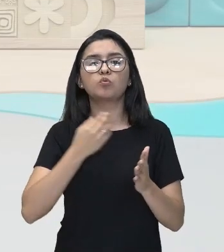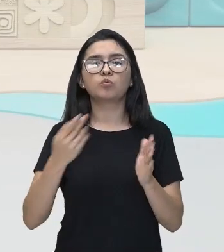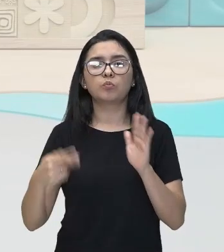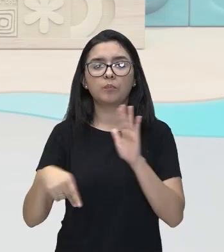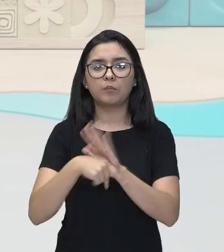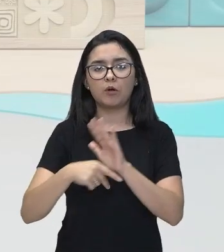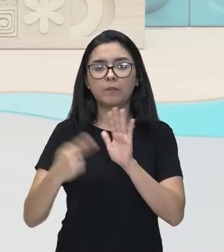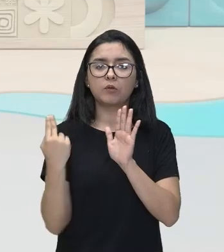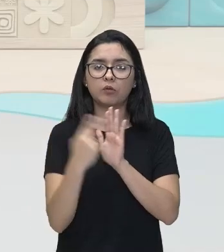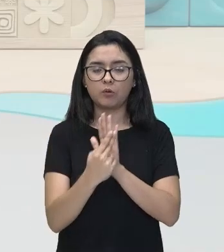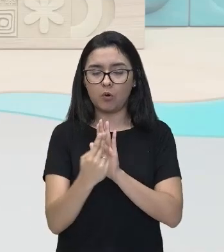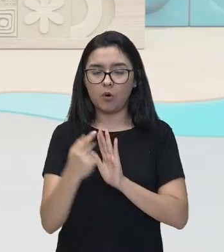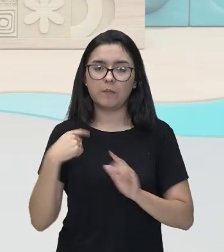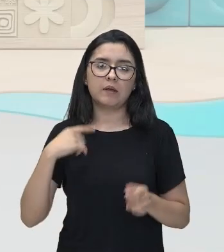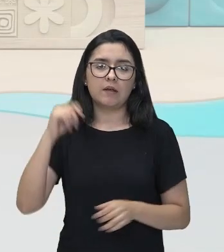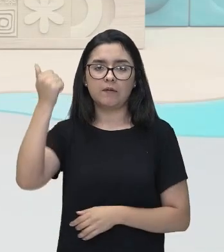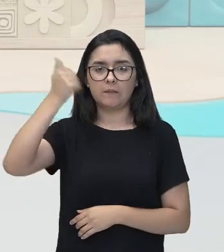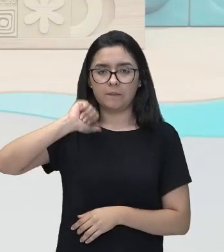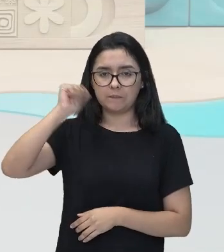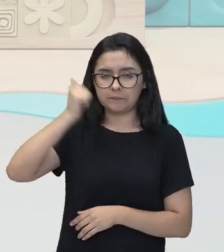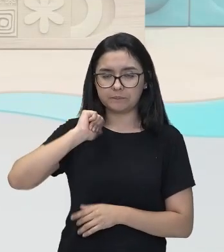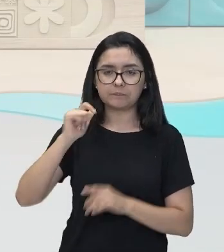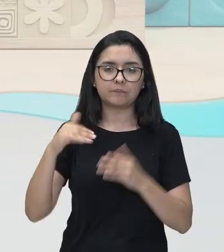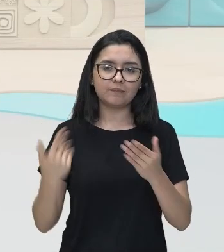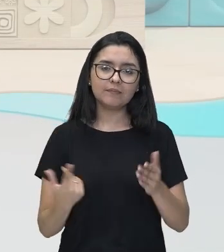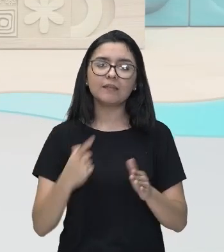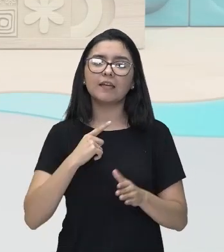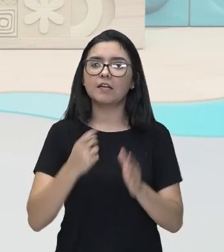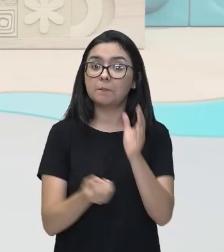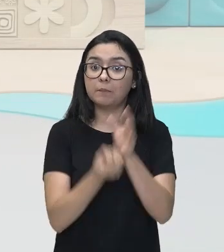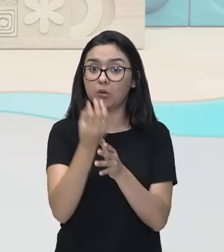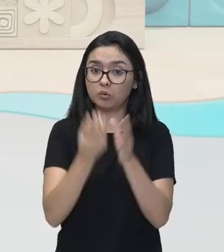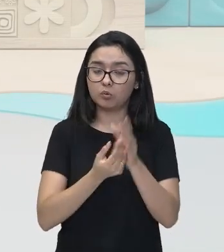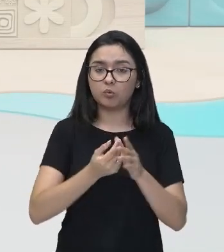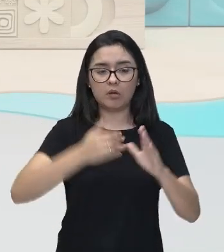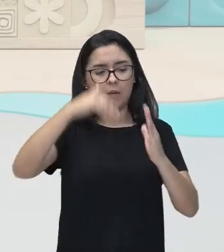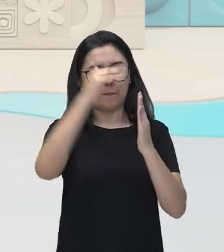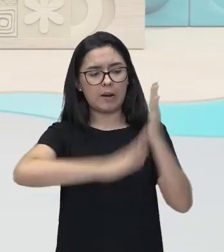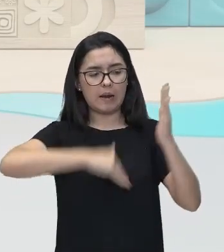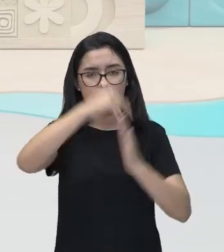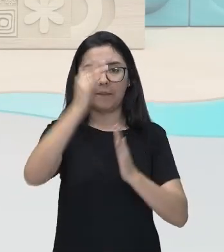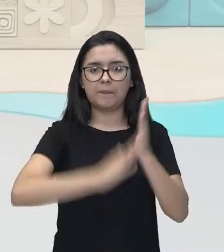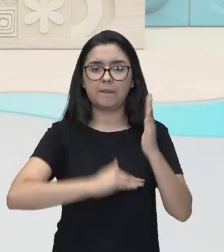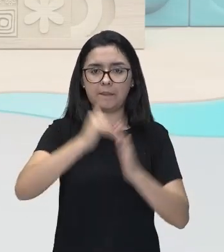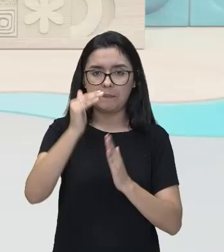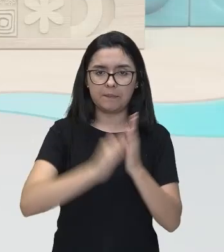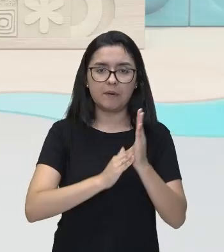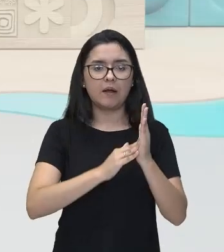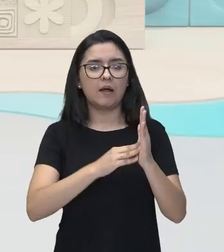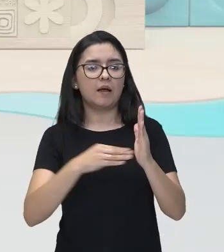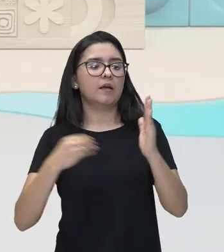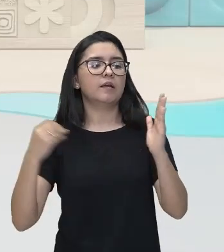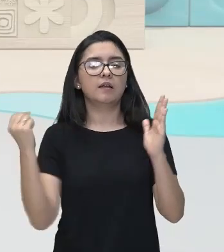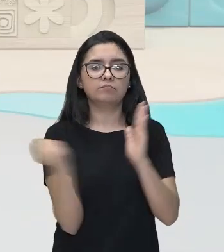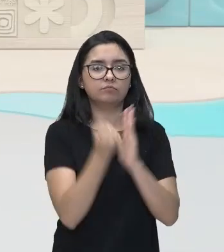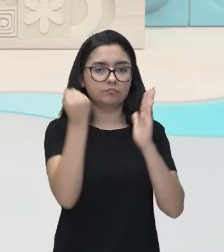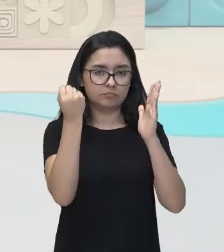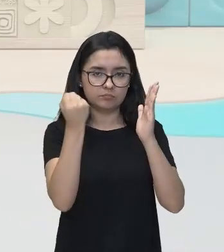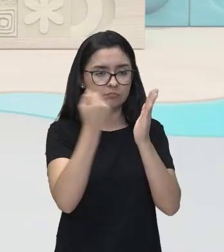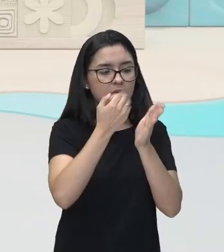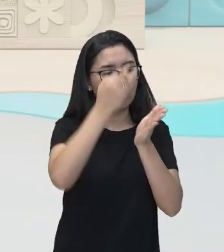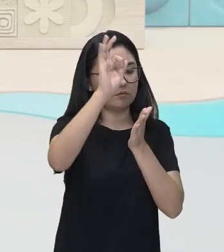Van Gogh, Kandinsky, que produz uma obra, Leonardo da Vinci assina. Os indígenas não,